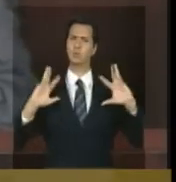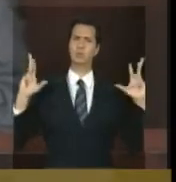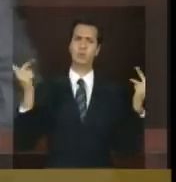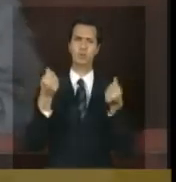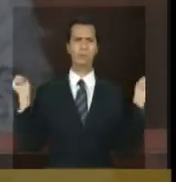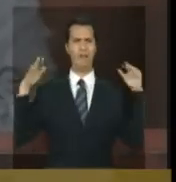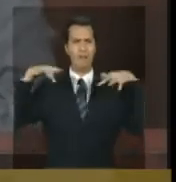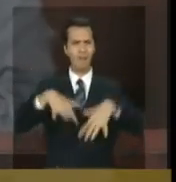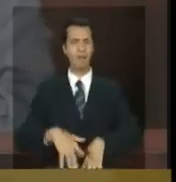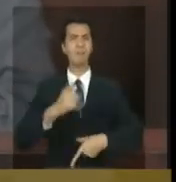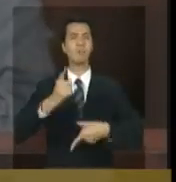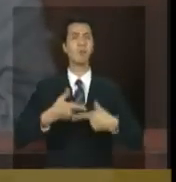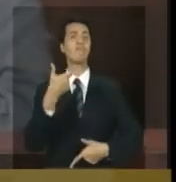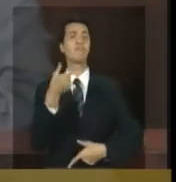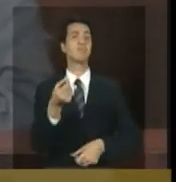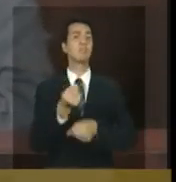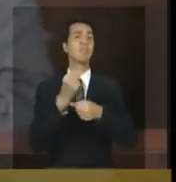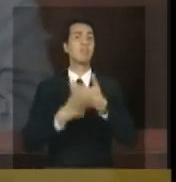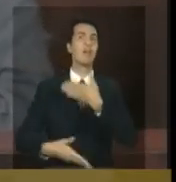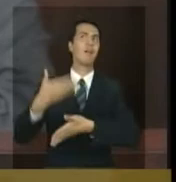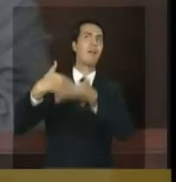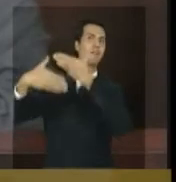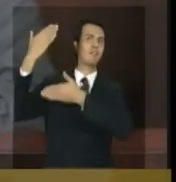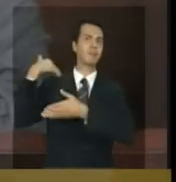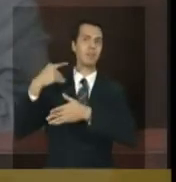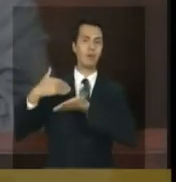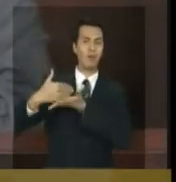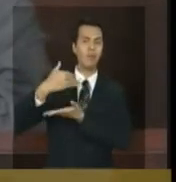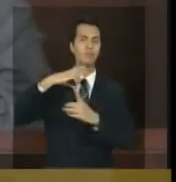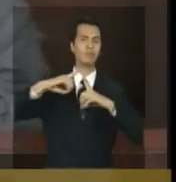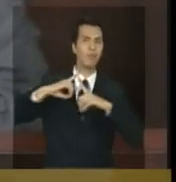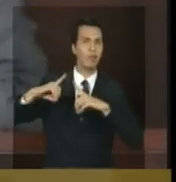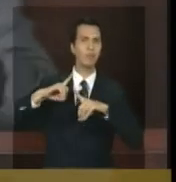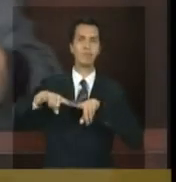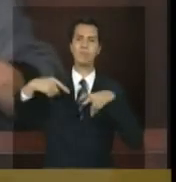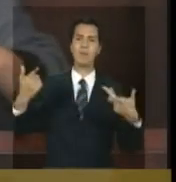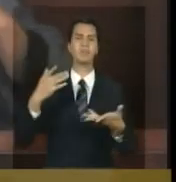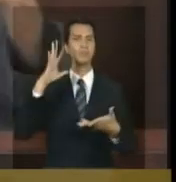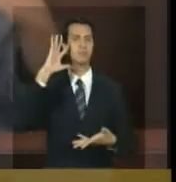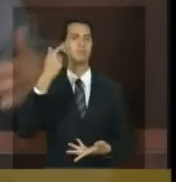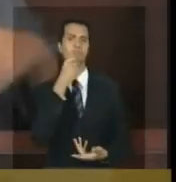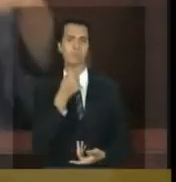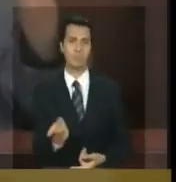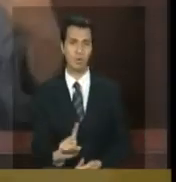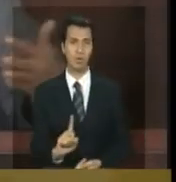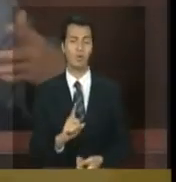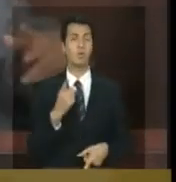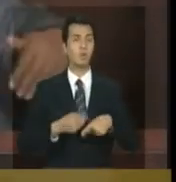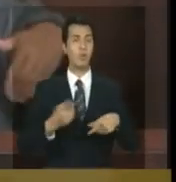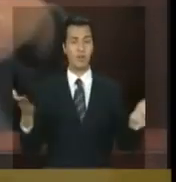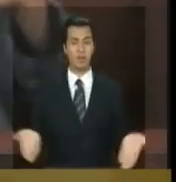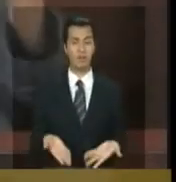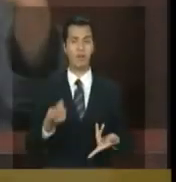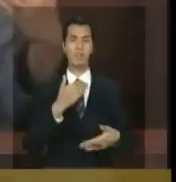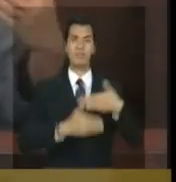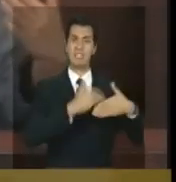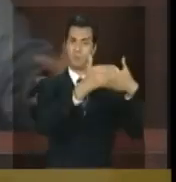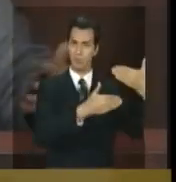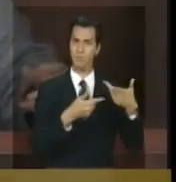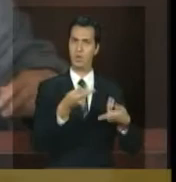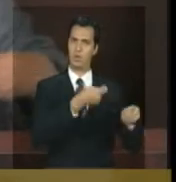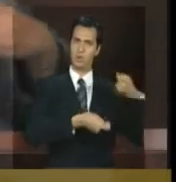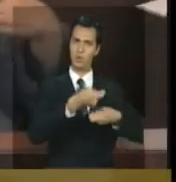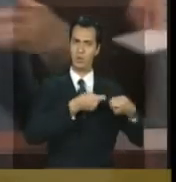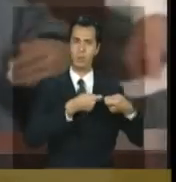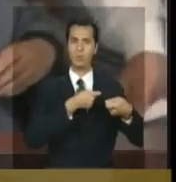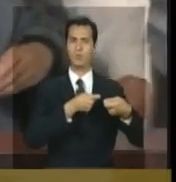Fórum Social, há 20 anos, coloca o dedo na ferida. Os modelos de desenvolvimento praticados são insustentáveis, não representam